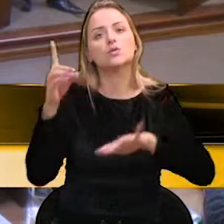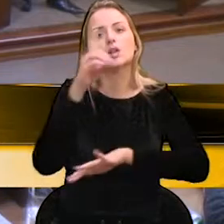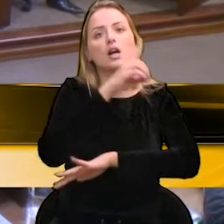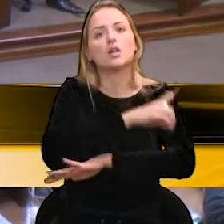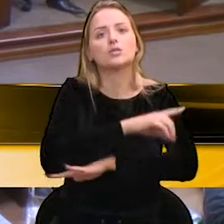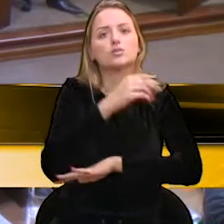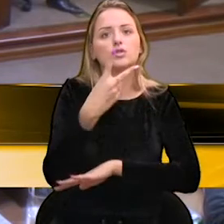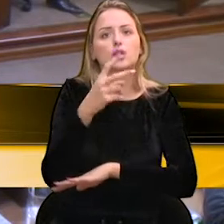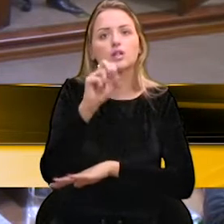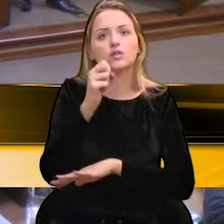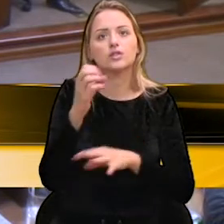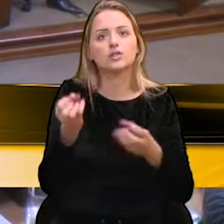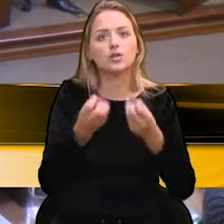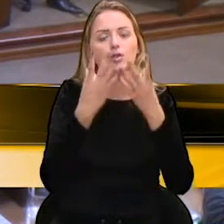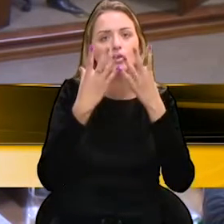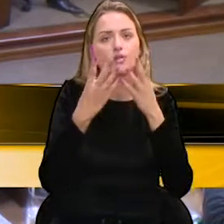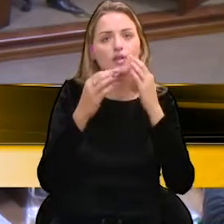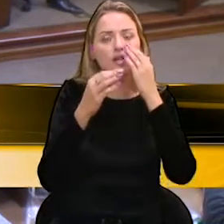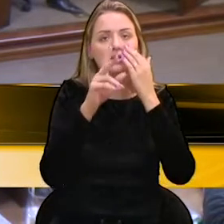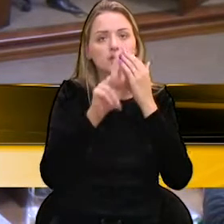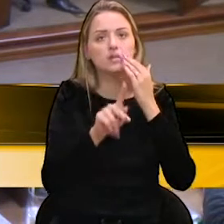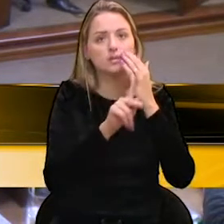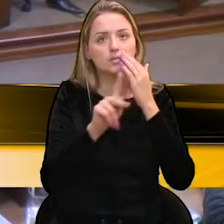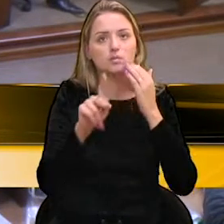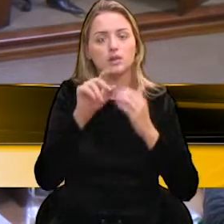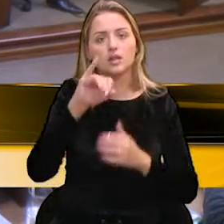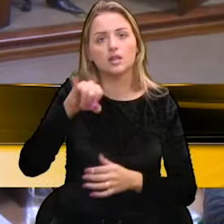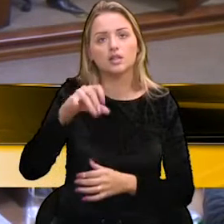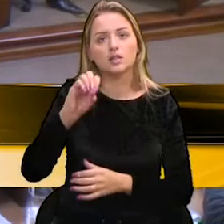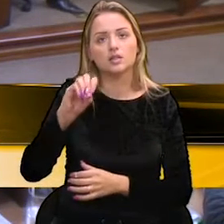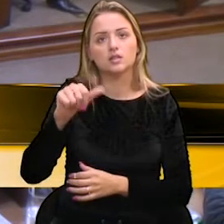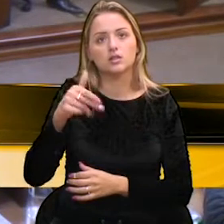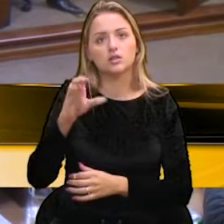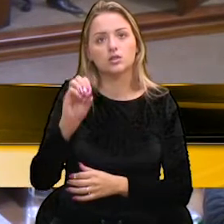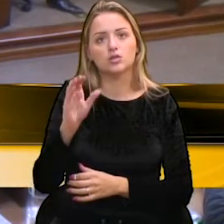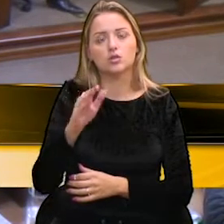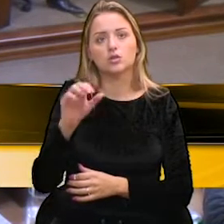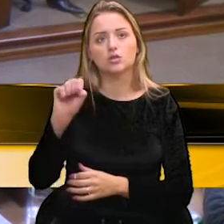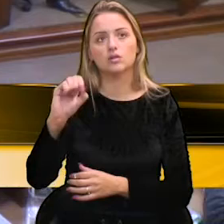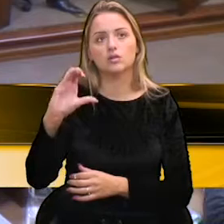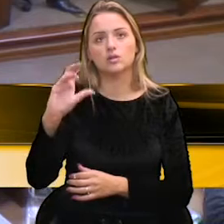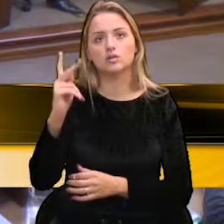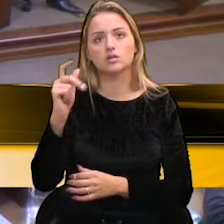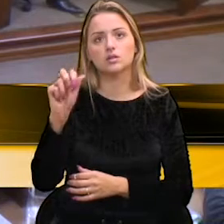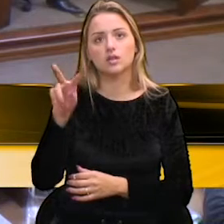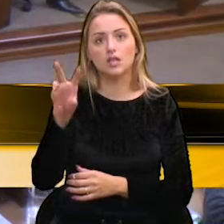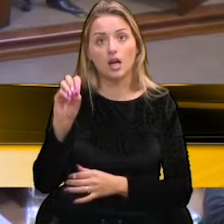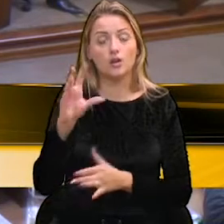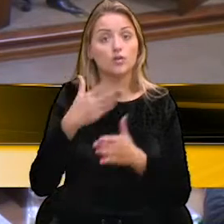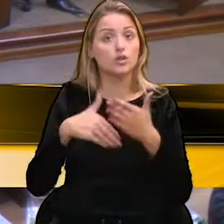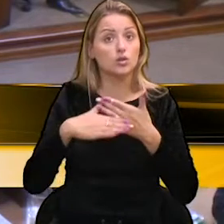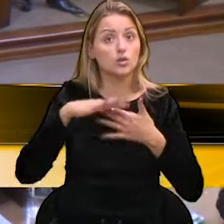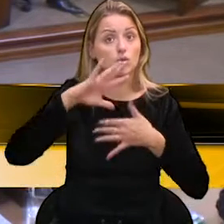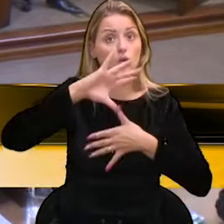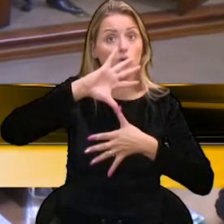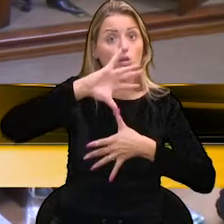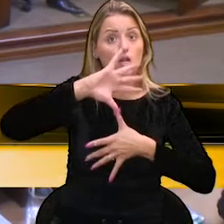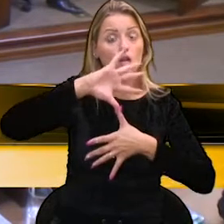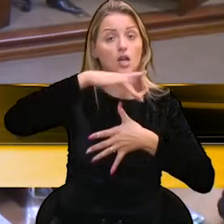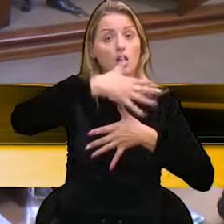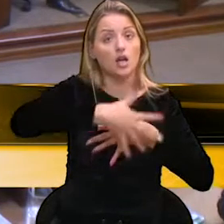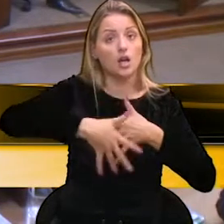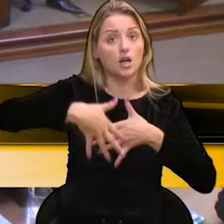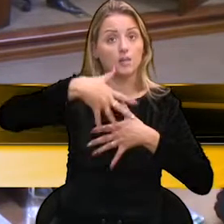28 de Padre João Esquiavo, né? Então, a gente sabe que até na própria América Latina, pessoas